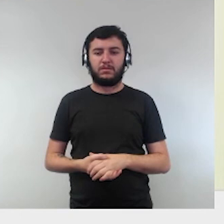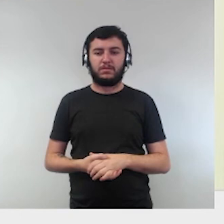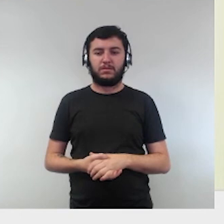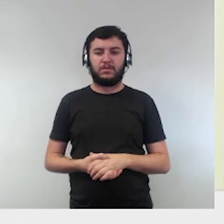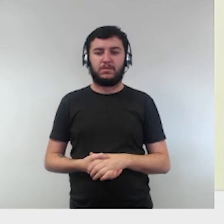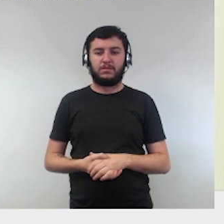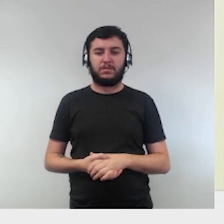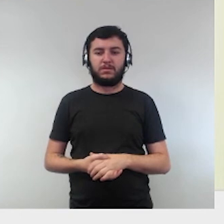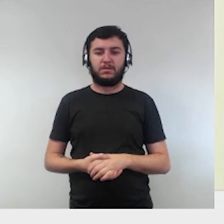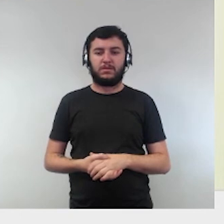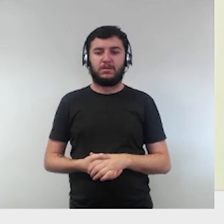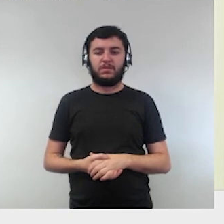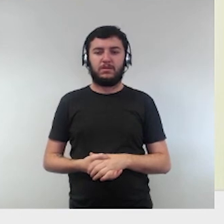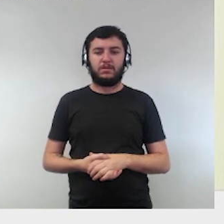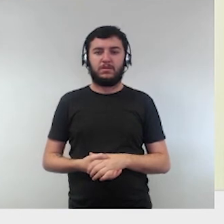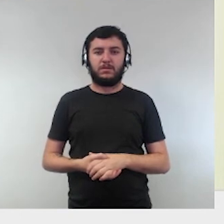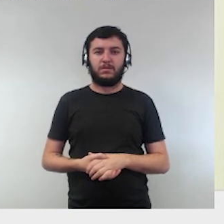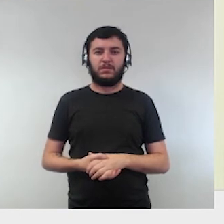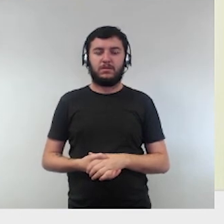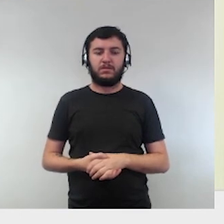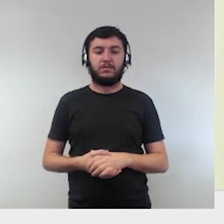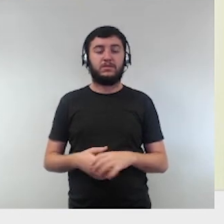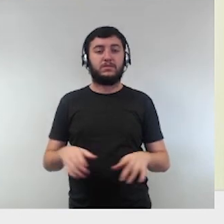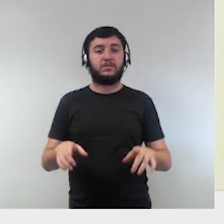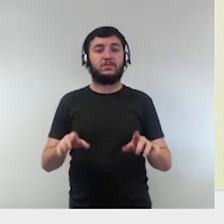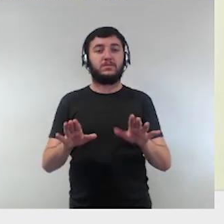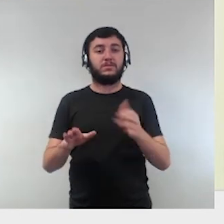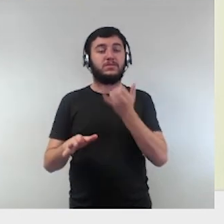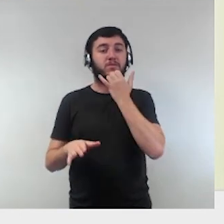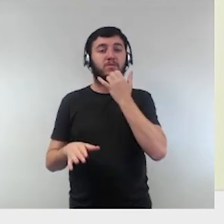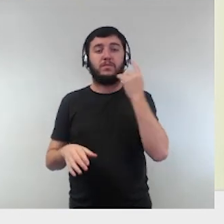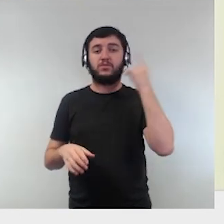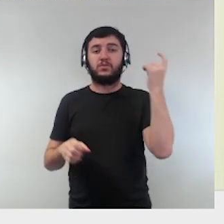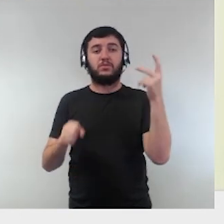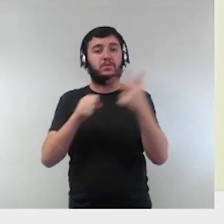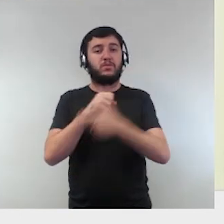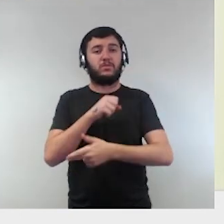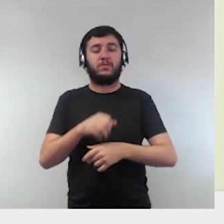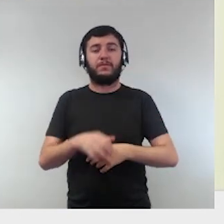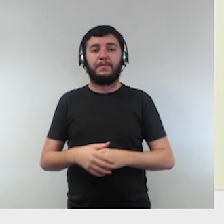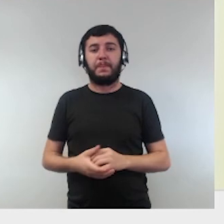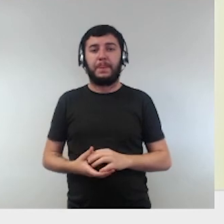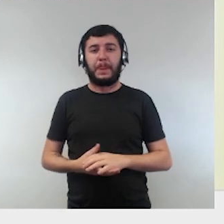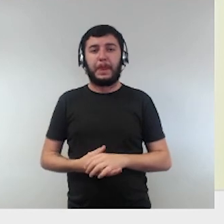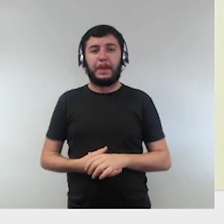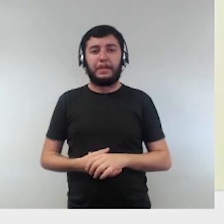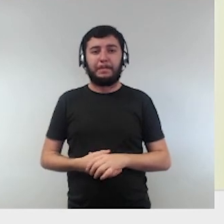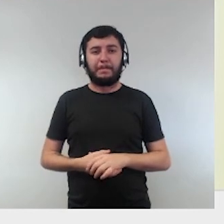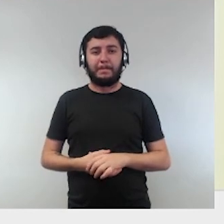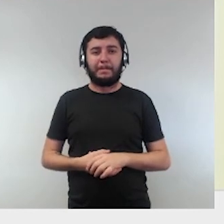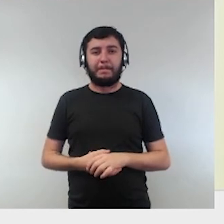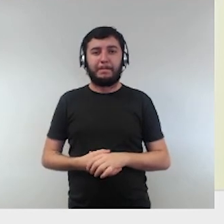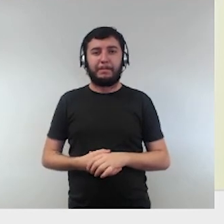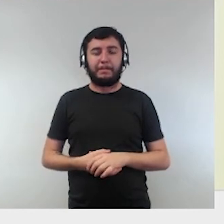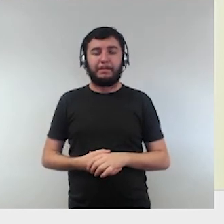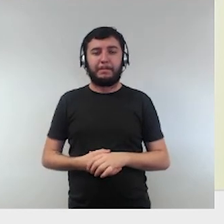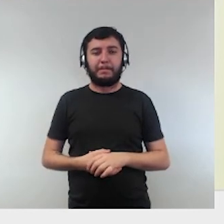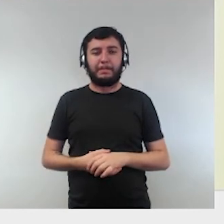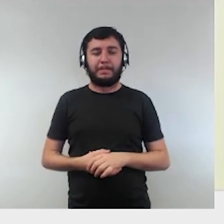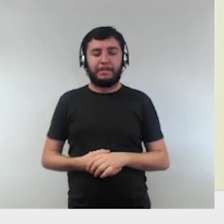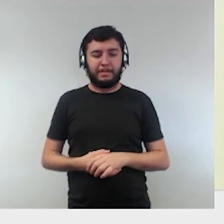O alento que os envolvidos na prática esportiva é a certeza que irá passar, dado por